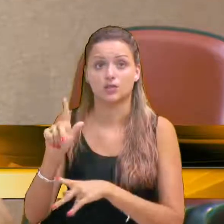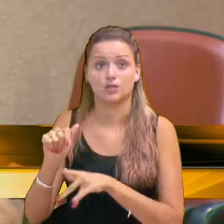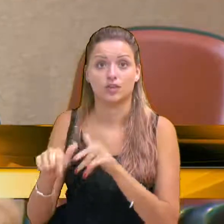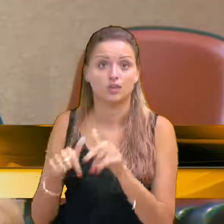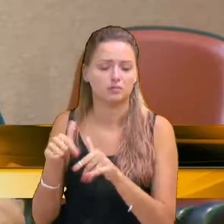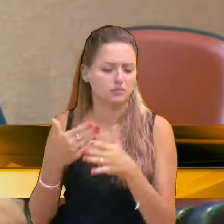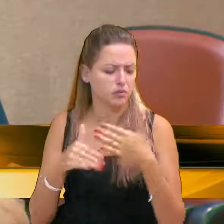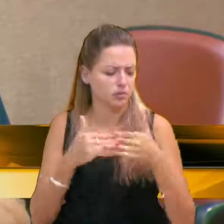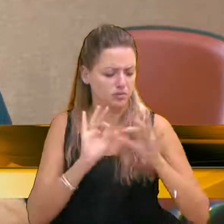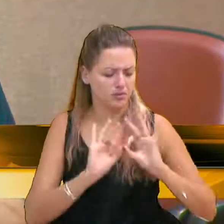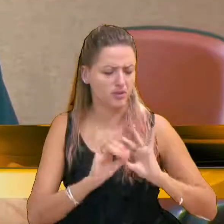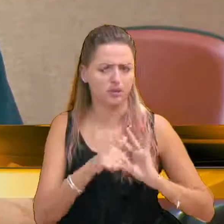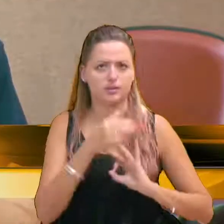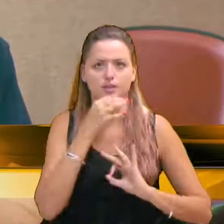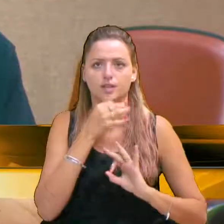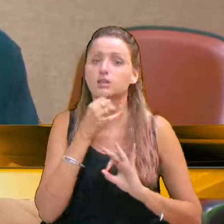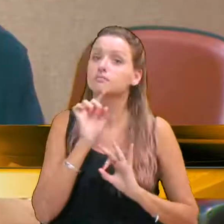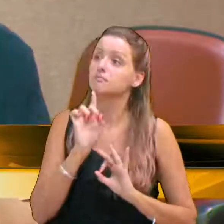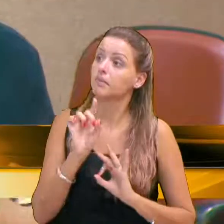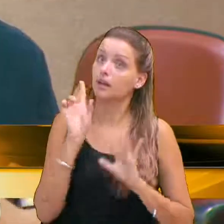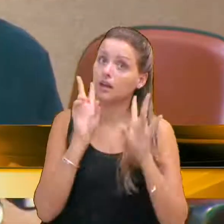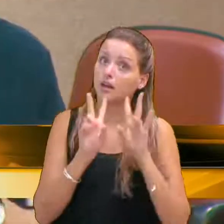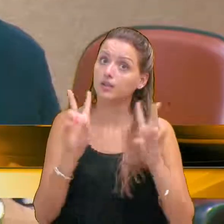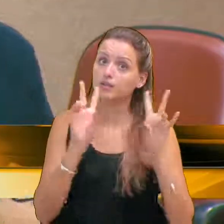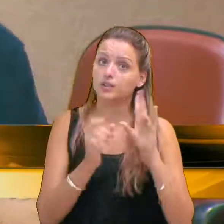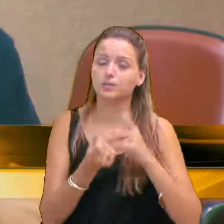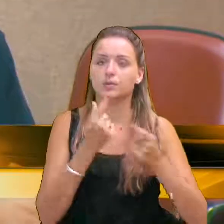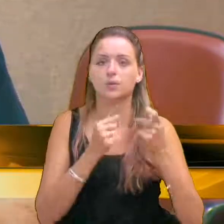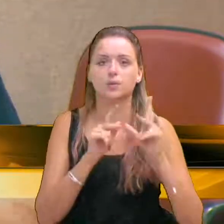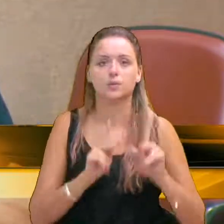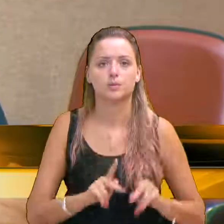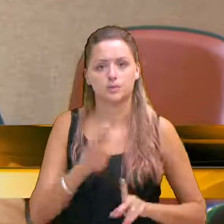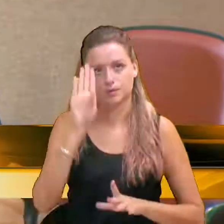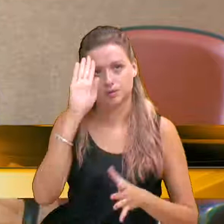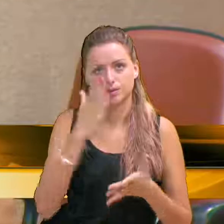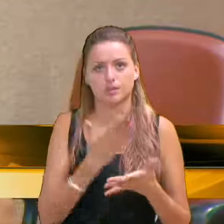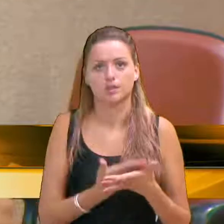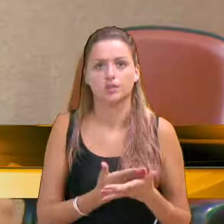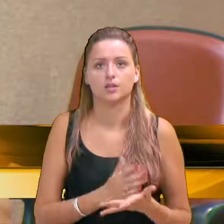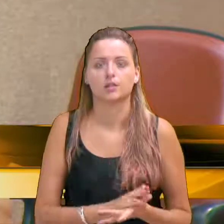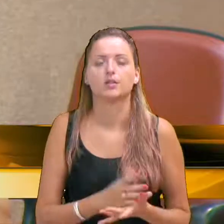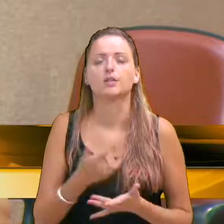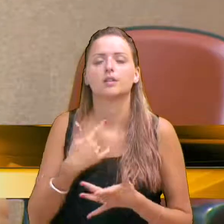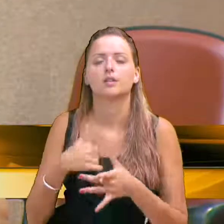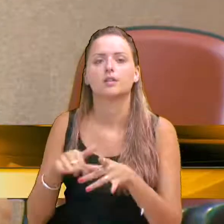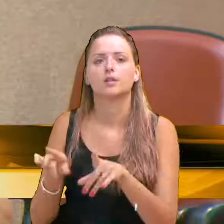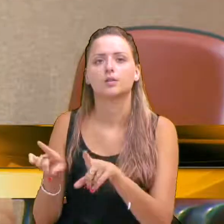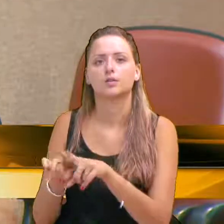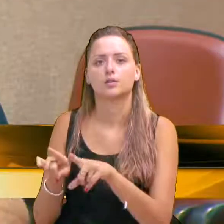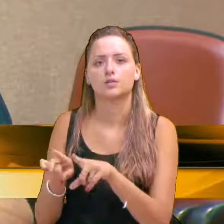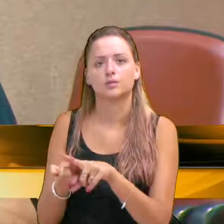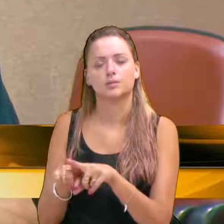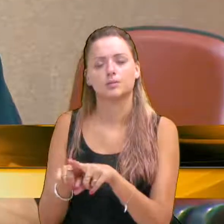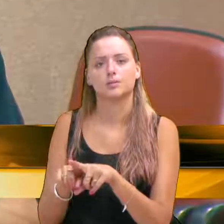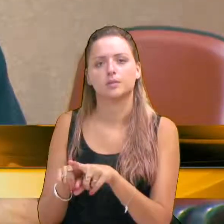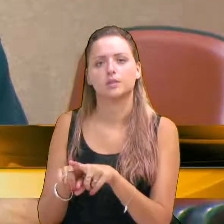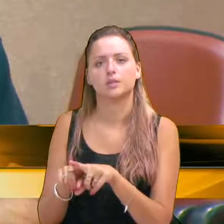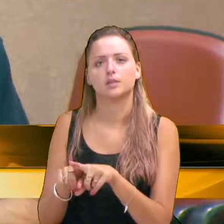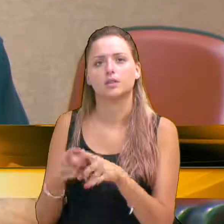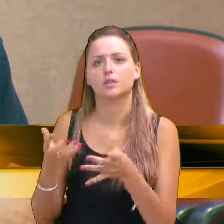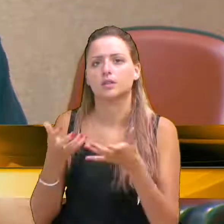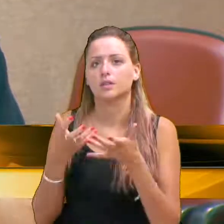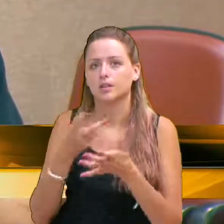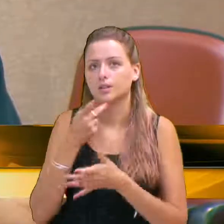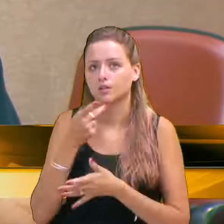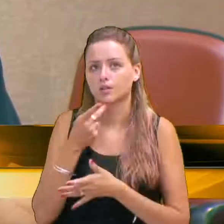estamos muito bem, obrigado, talvez seja essa a visão de alguns. De resto, eu também quero aqui manifestar,